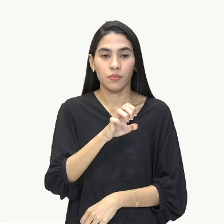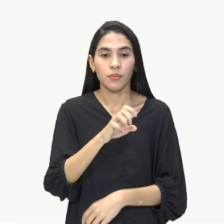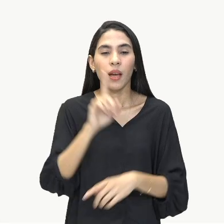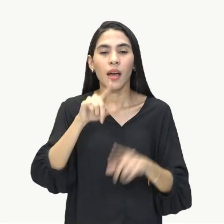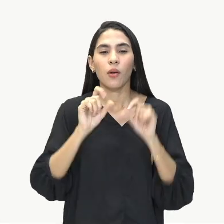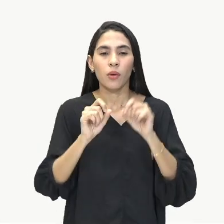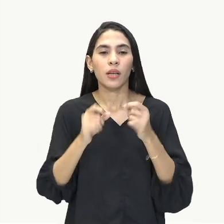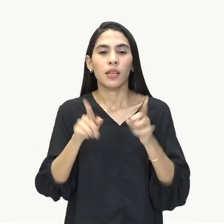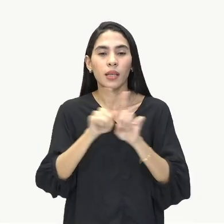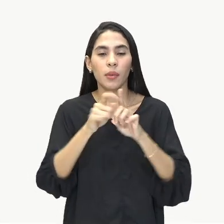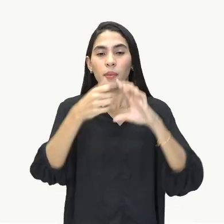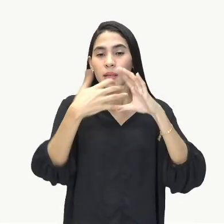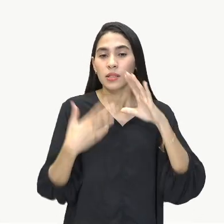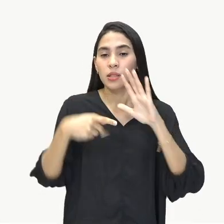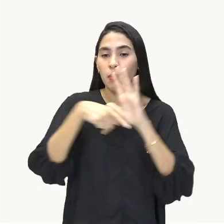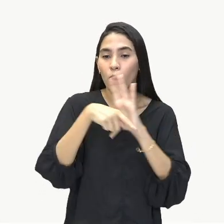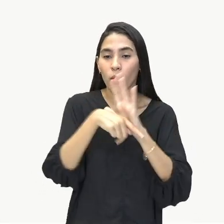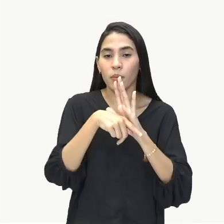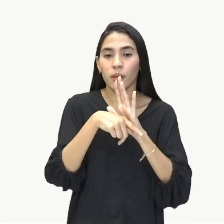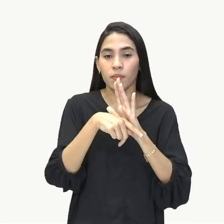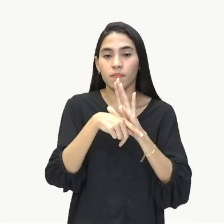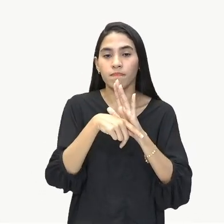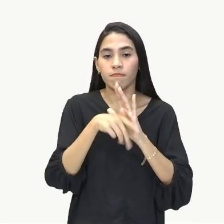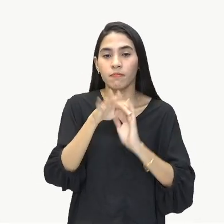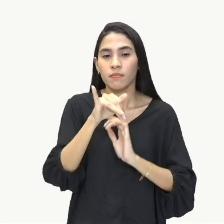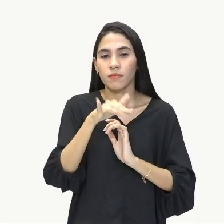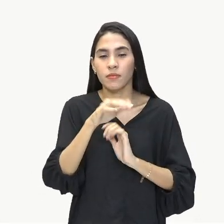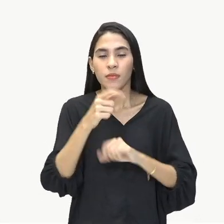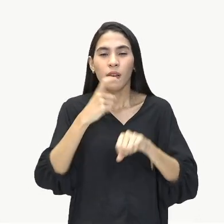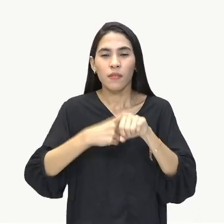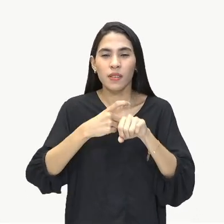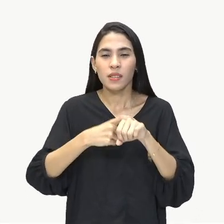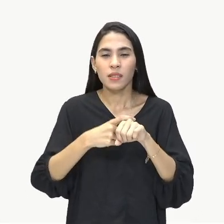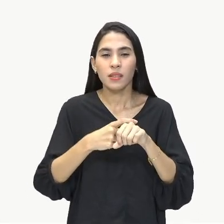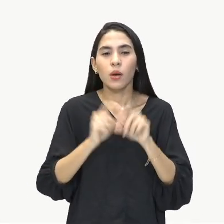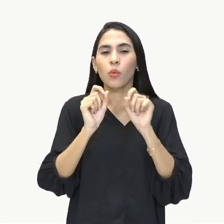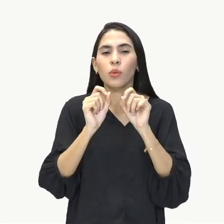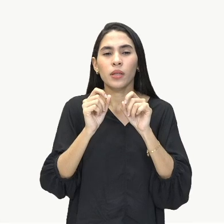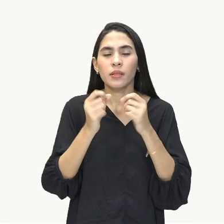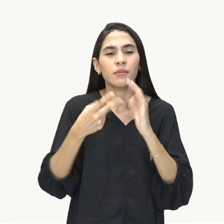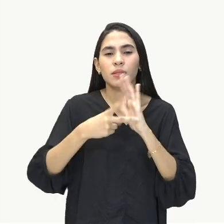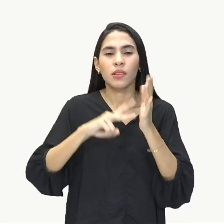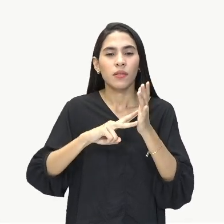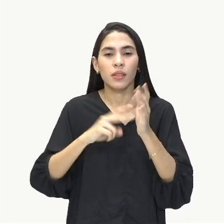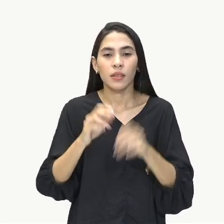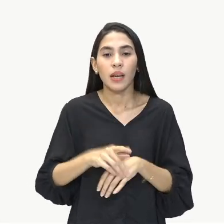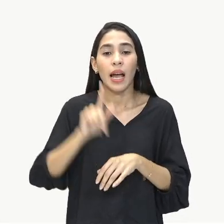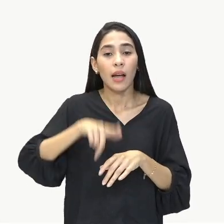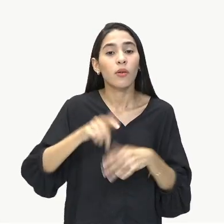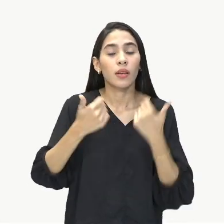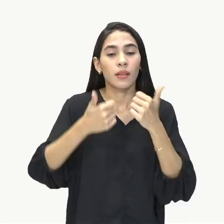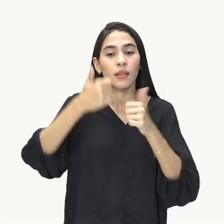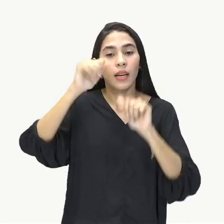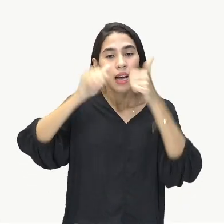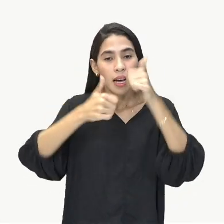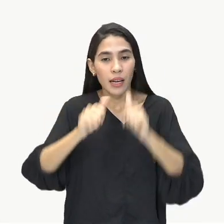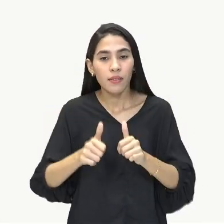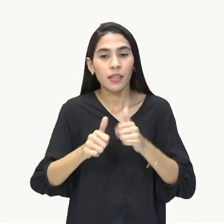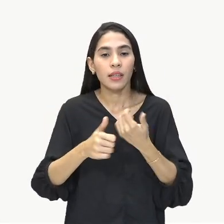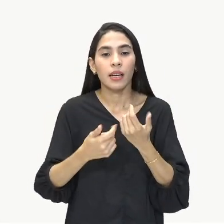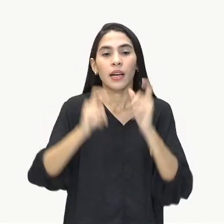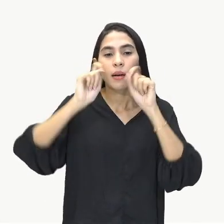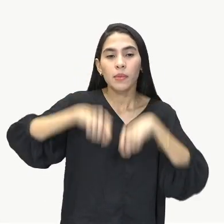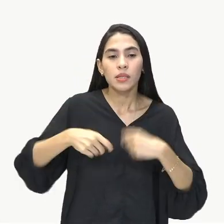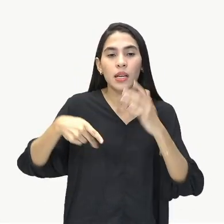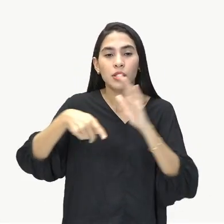uma propriedade física. O que é solubilidade? Ela vai avaliar a capacidade